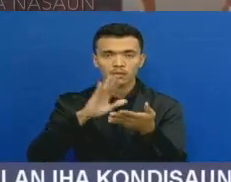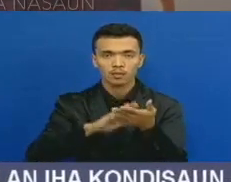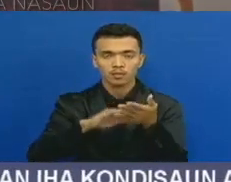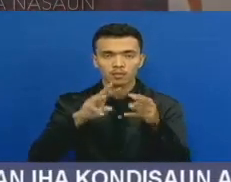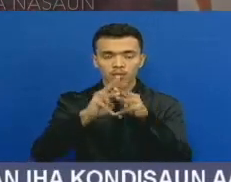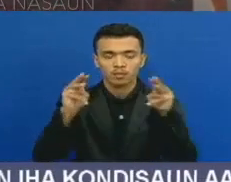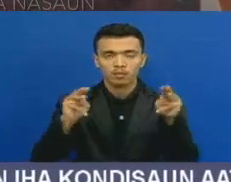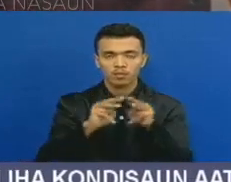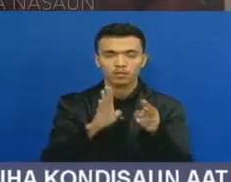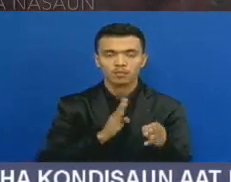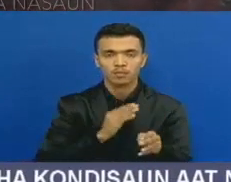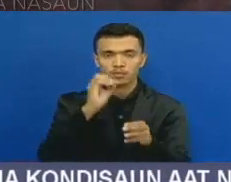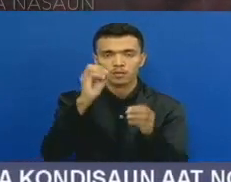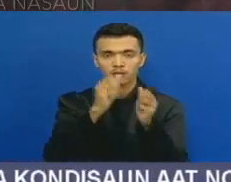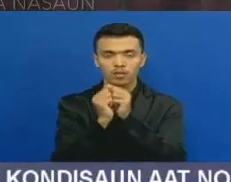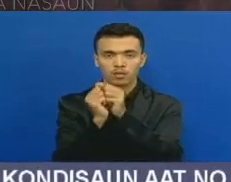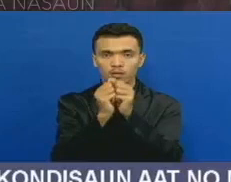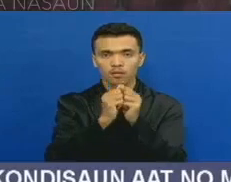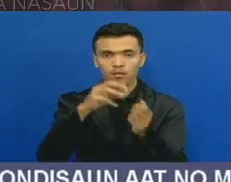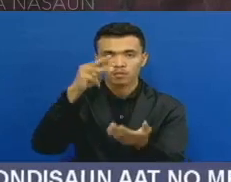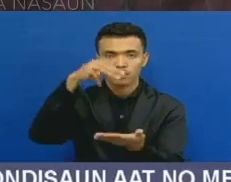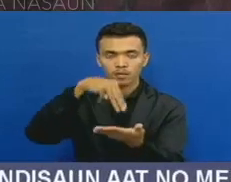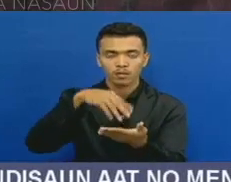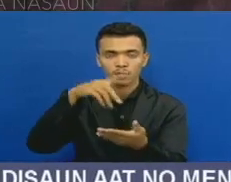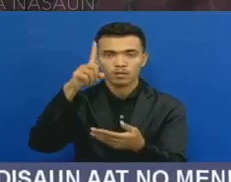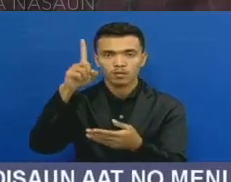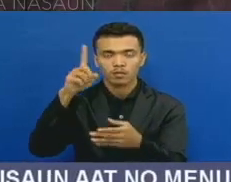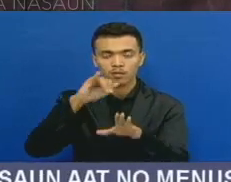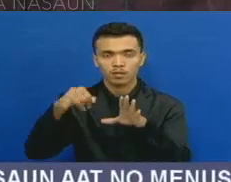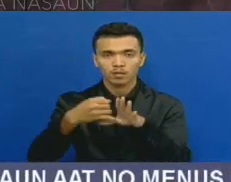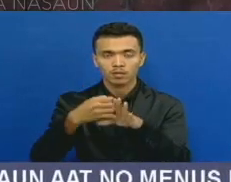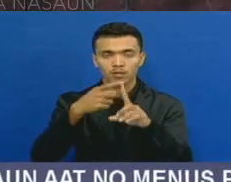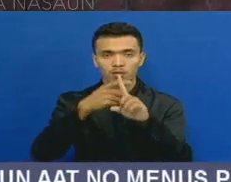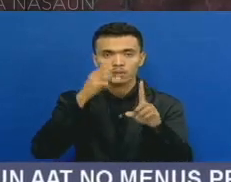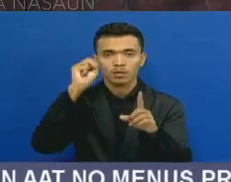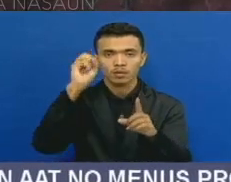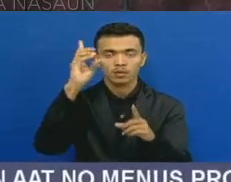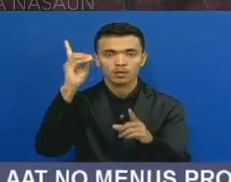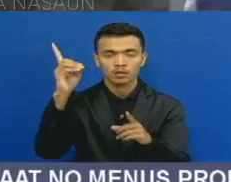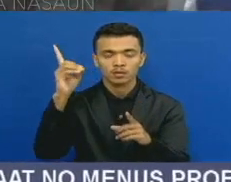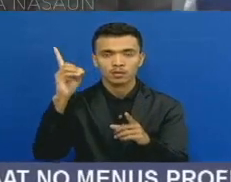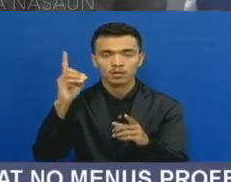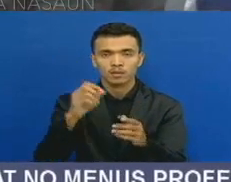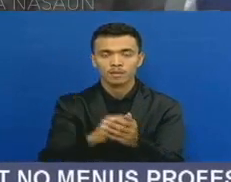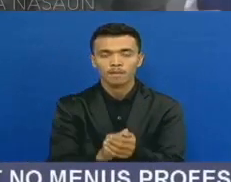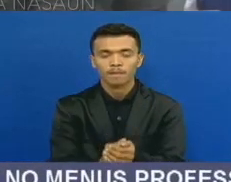Bobonaro hamotuk dólar americano milhão e de resin composto husi pré-escolar dólar americano